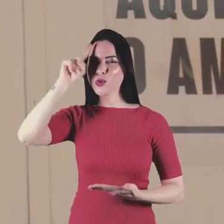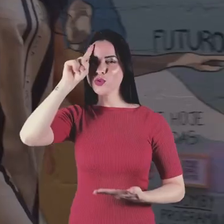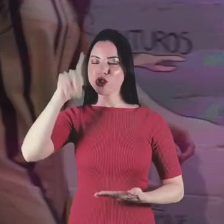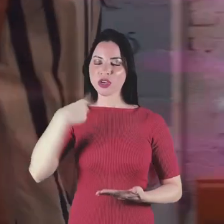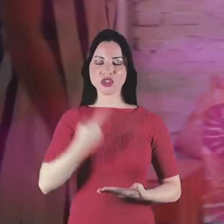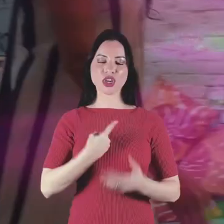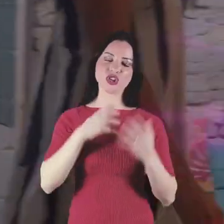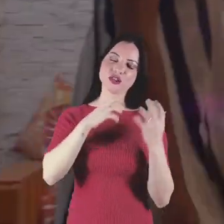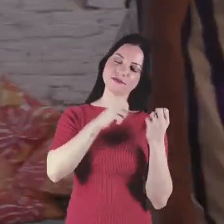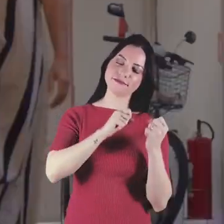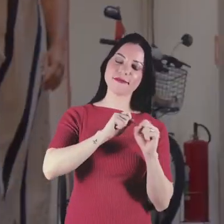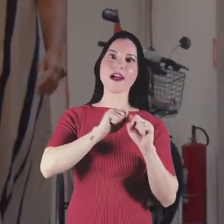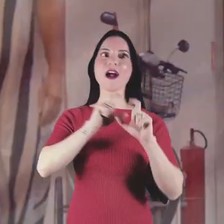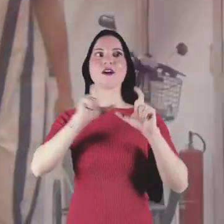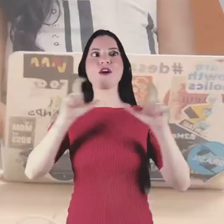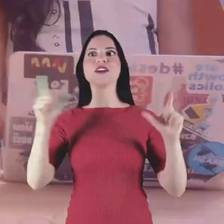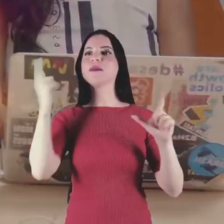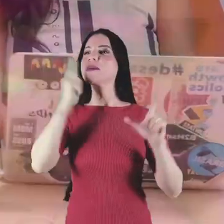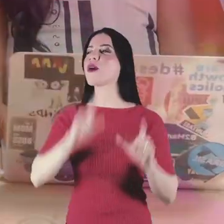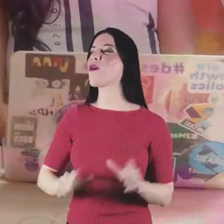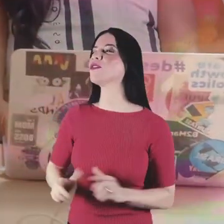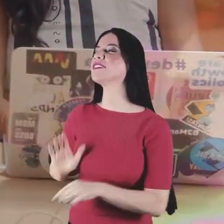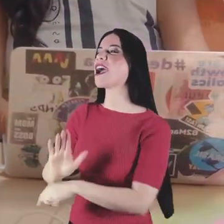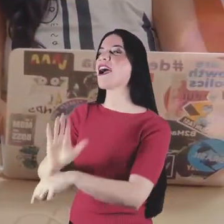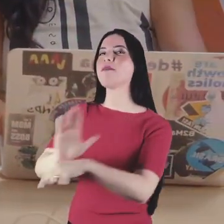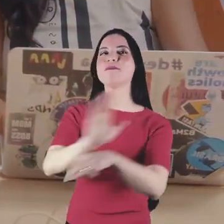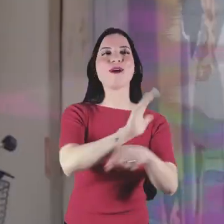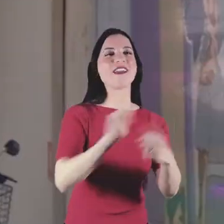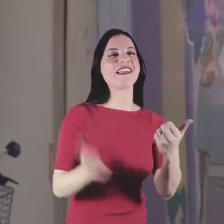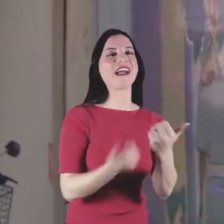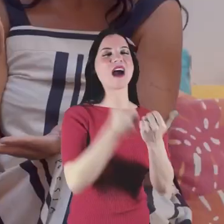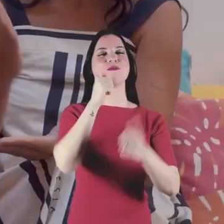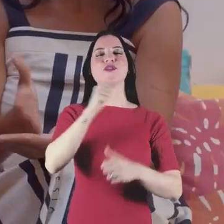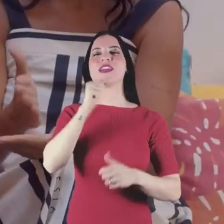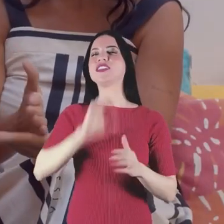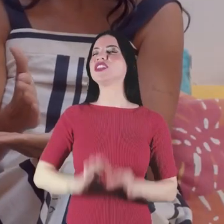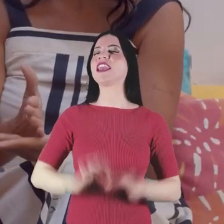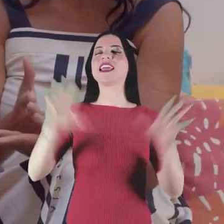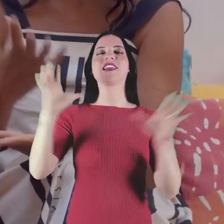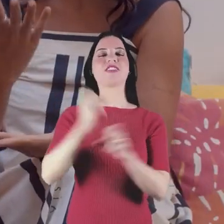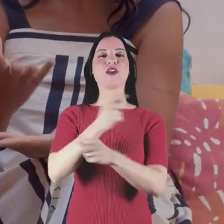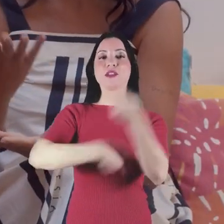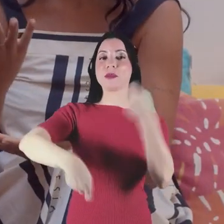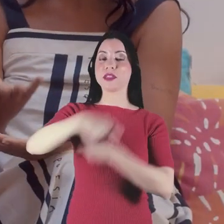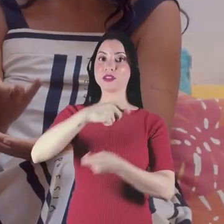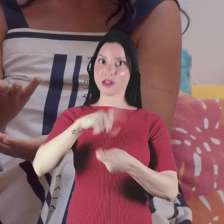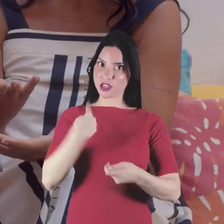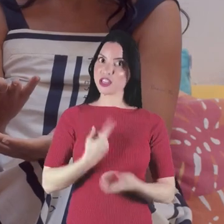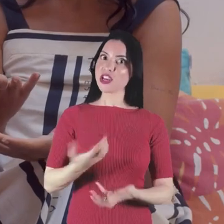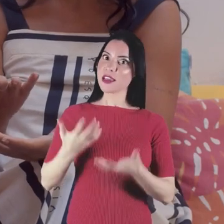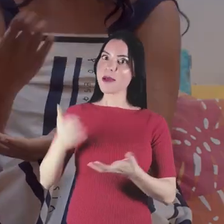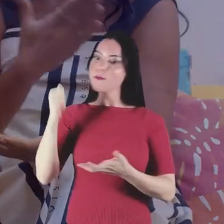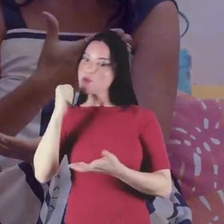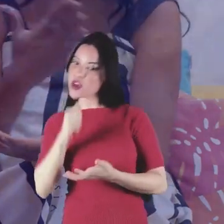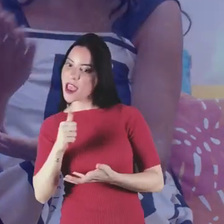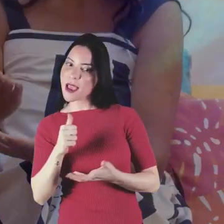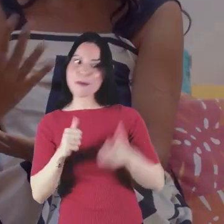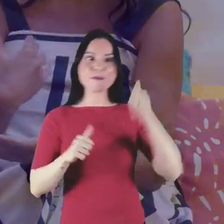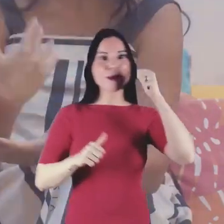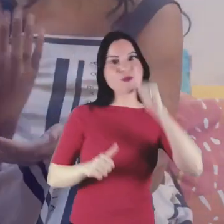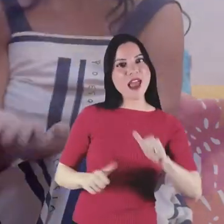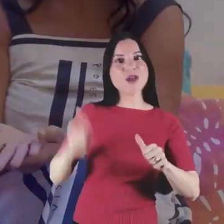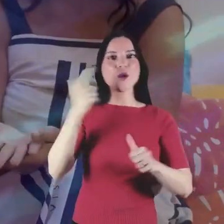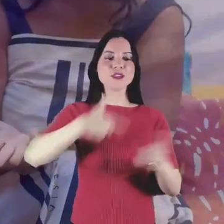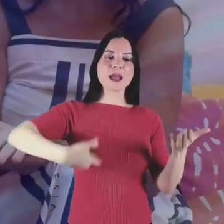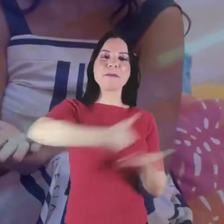todos os dias a gente acorda para tornar mulheres líderes e livres economicamente. A gente cria ambiente seguro para que o dinheiro circule da mão de mulheres para